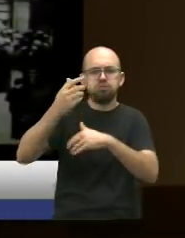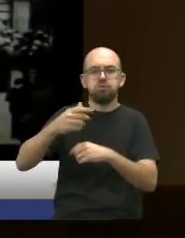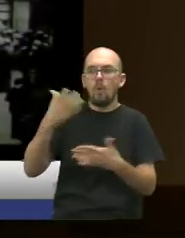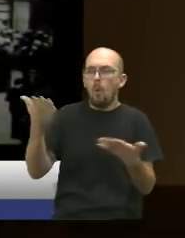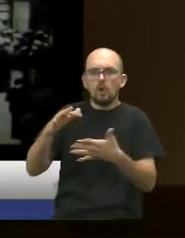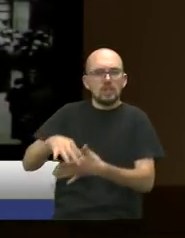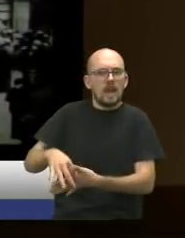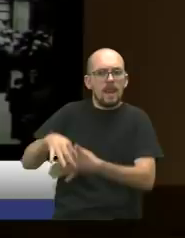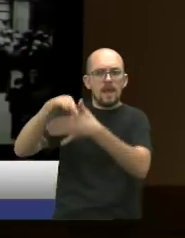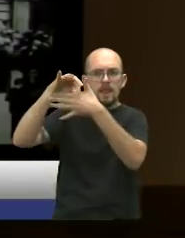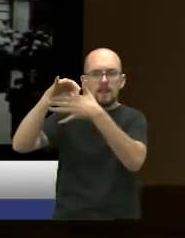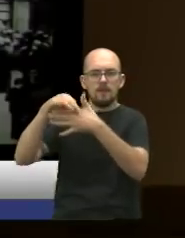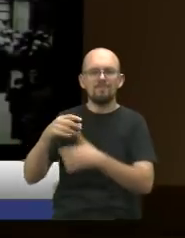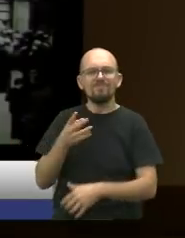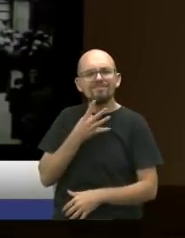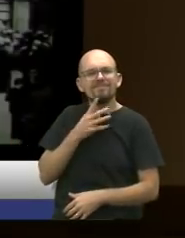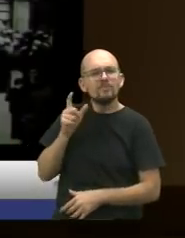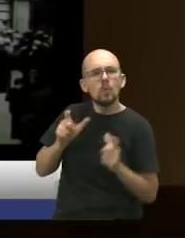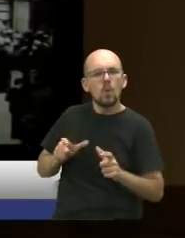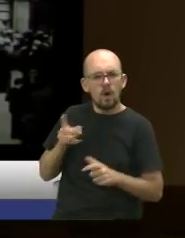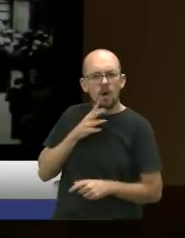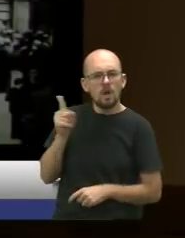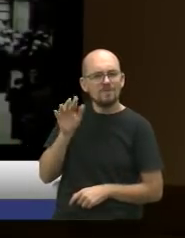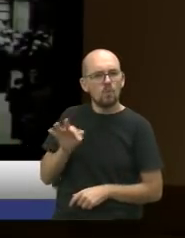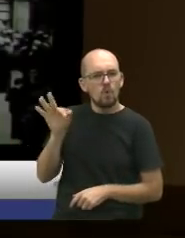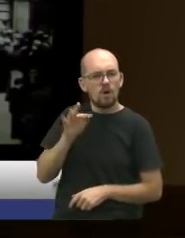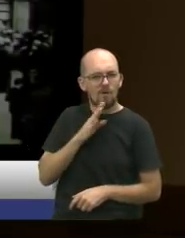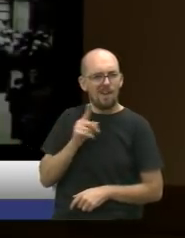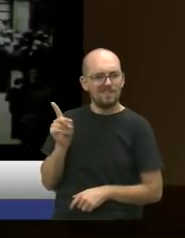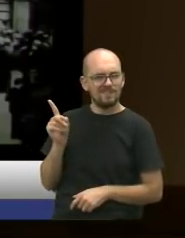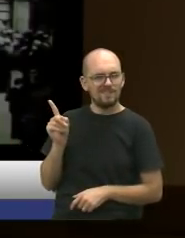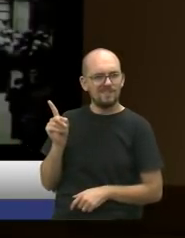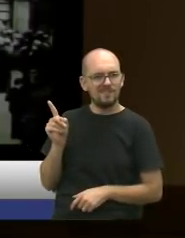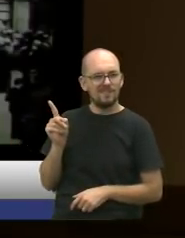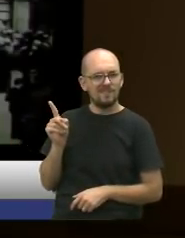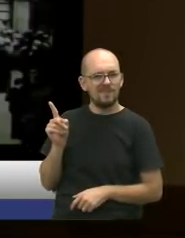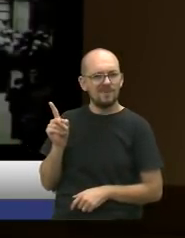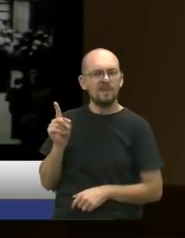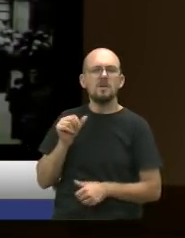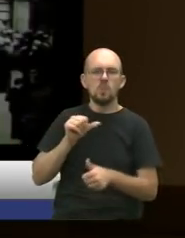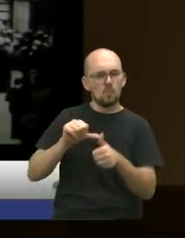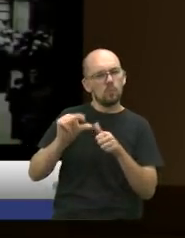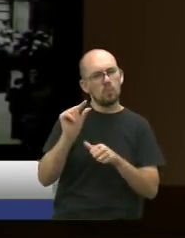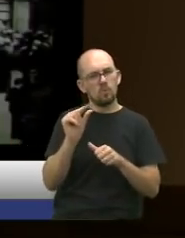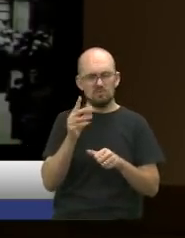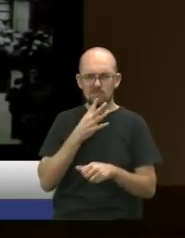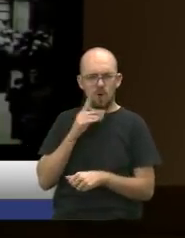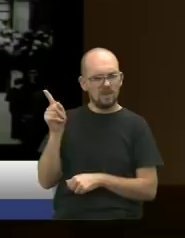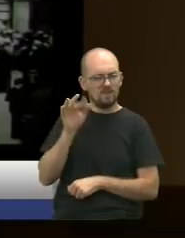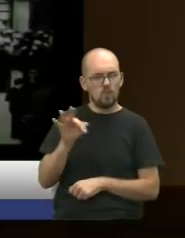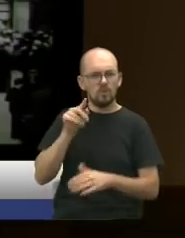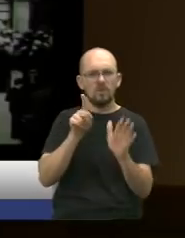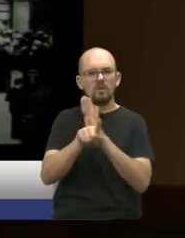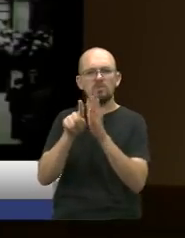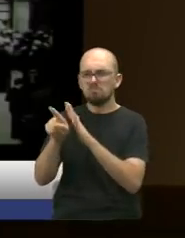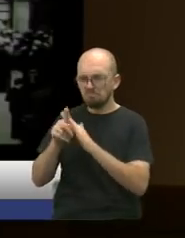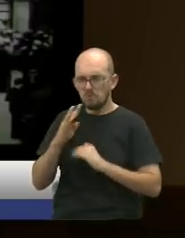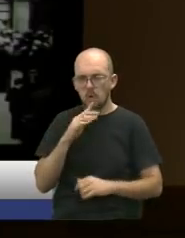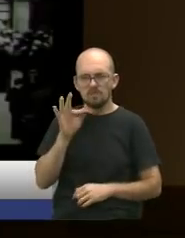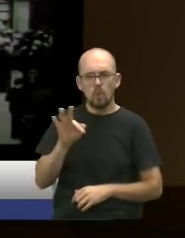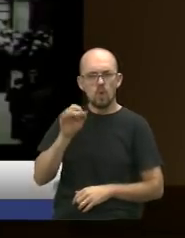aqui, vocês conhecem essa faculdade? A entrada mudou um pouquinho. Vocês conhecem?